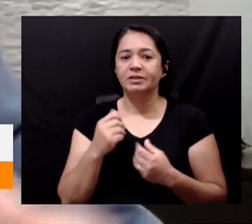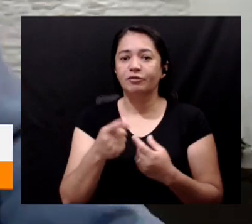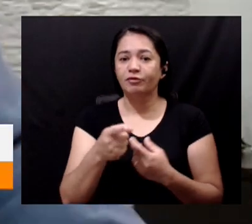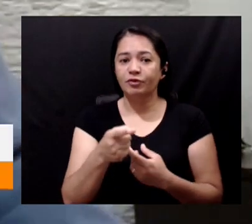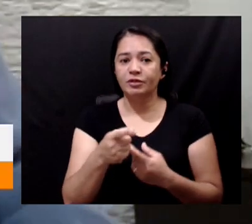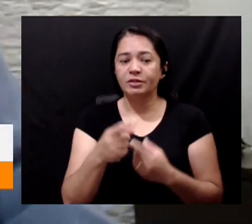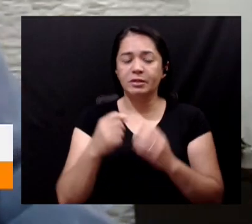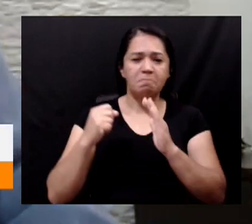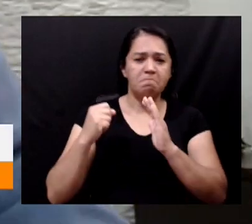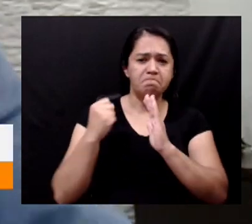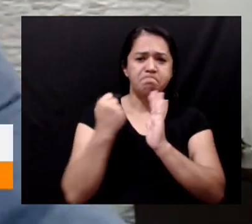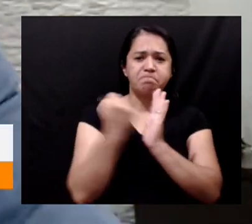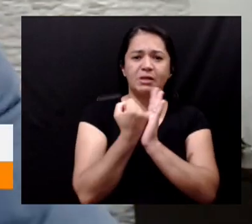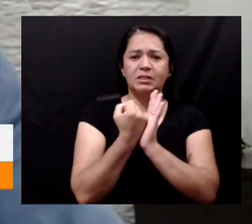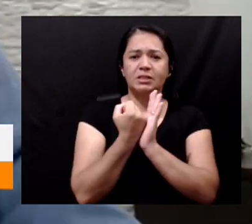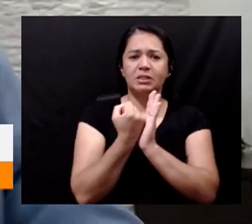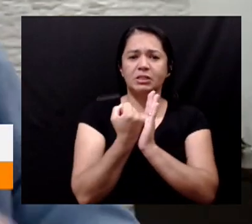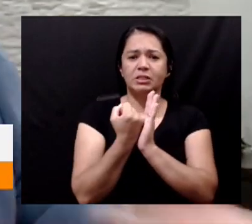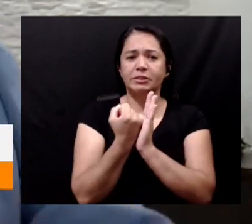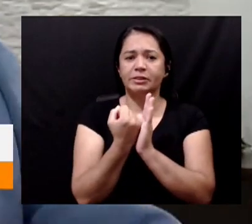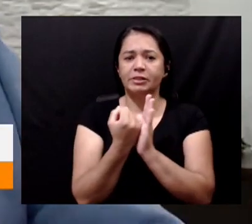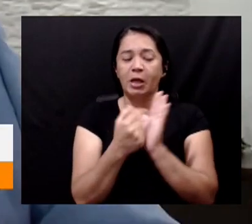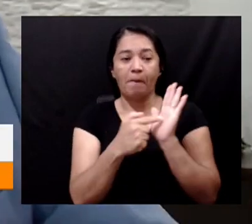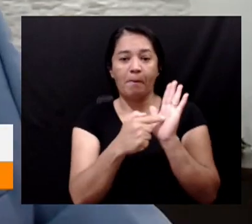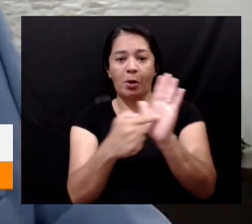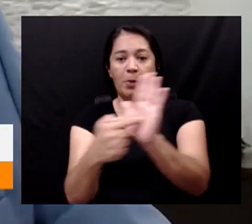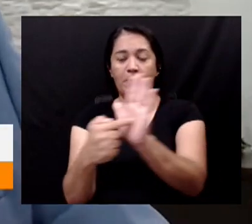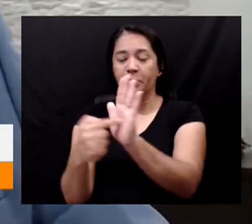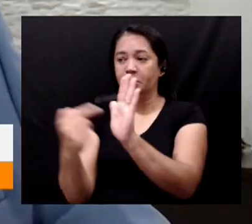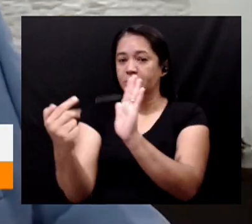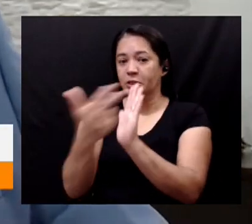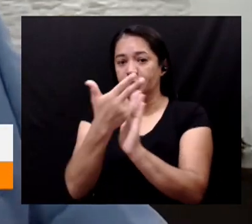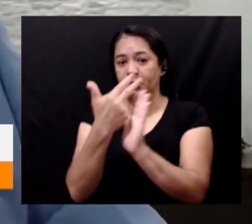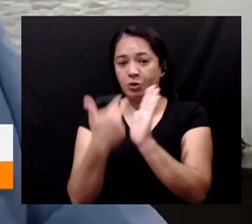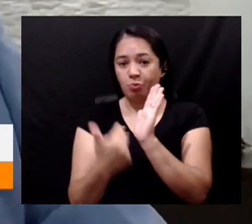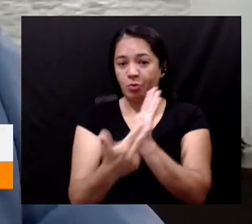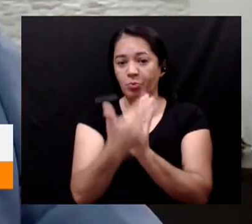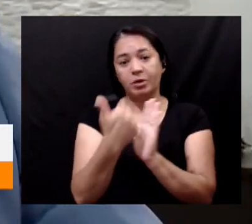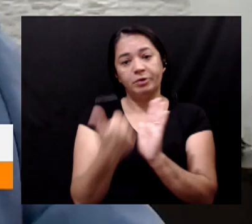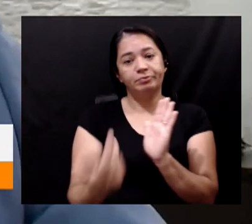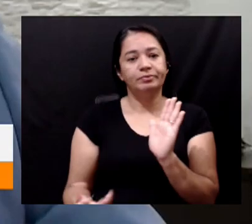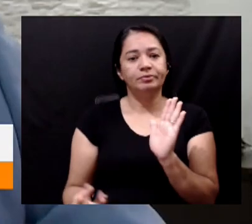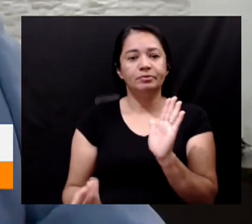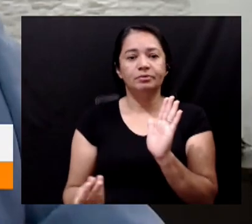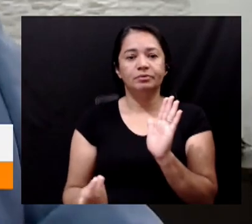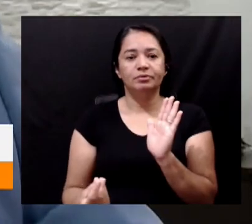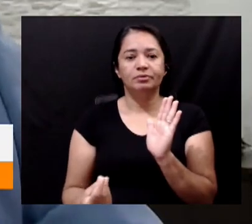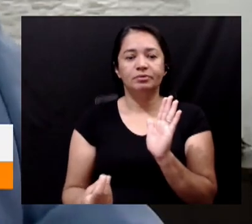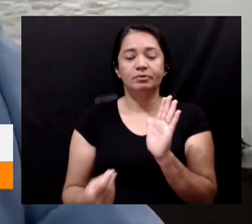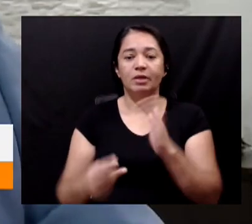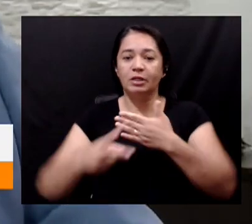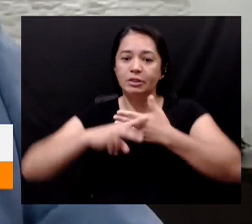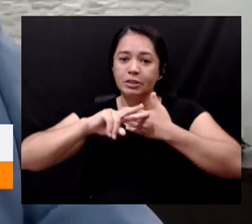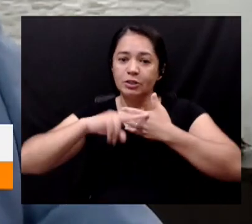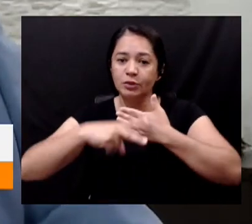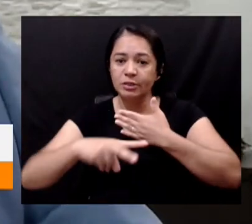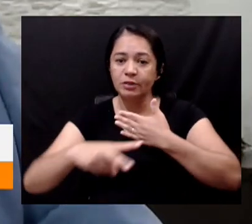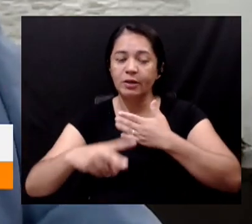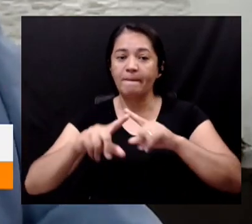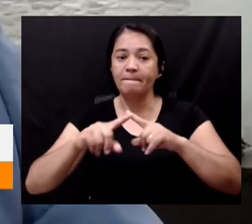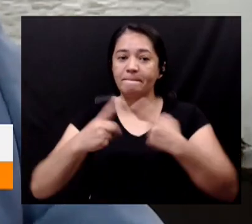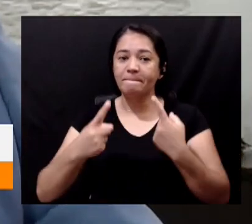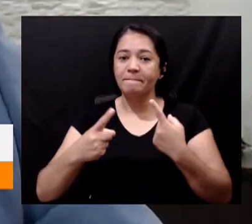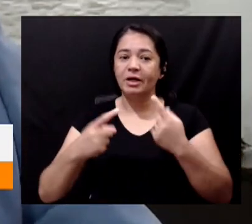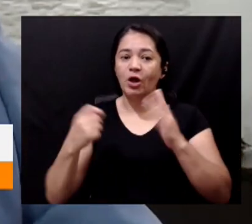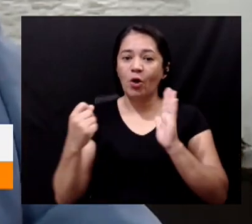uma forma, apresentar uma imagem dessa, digamos que as consequências disso, mas o impacto de você